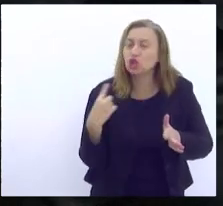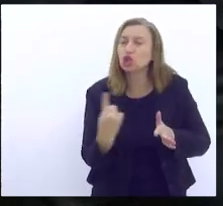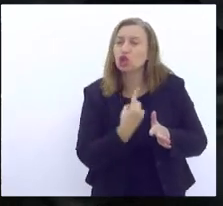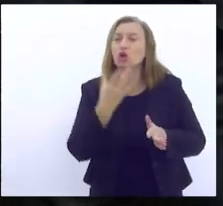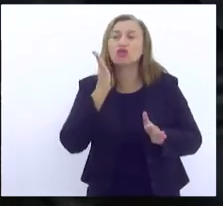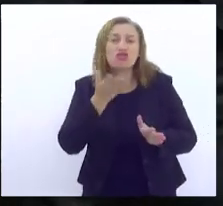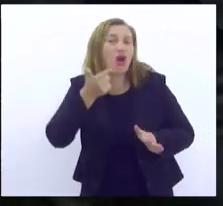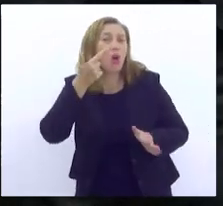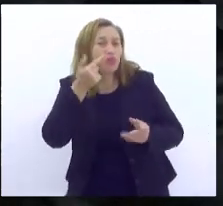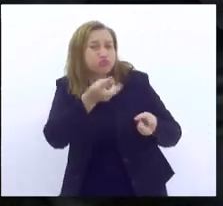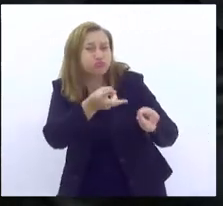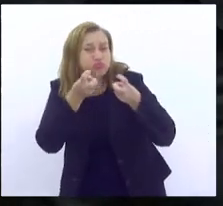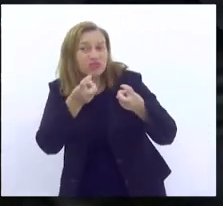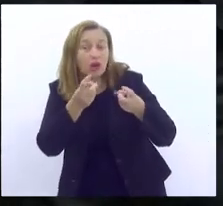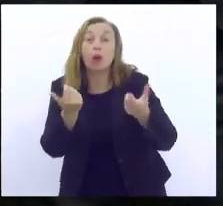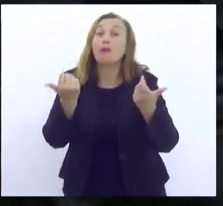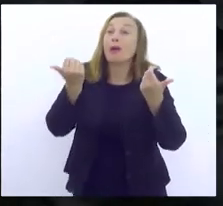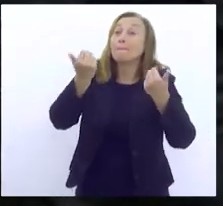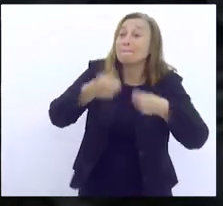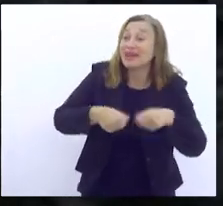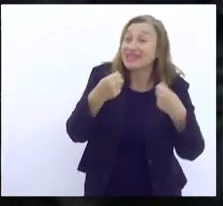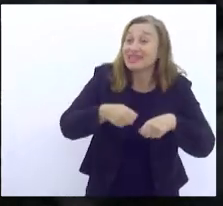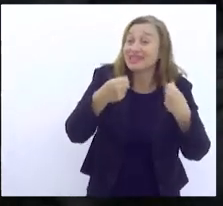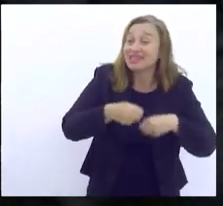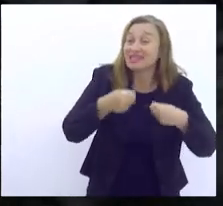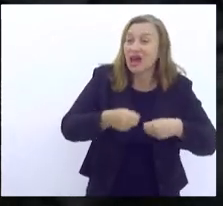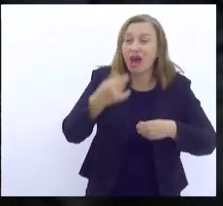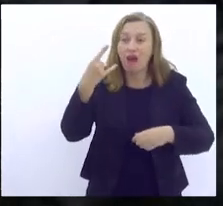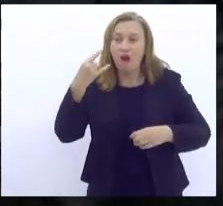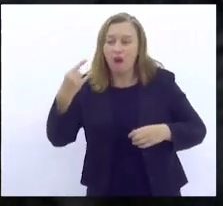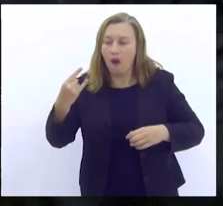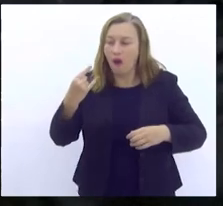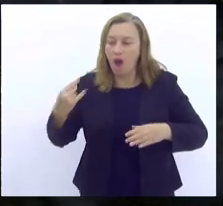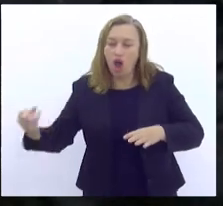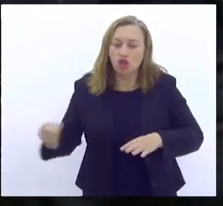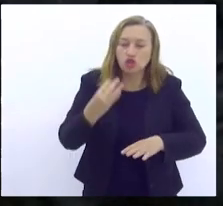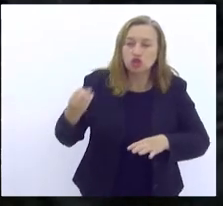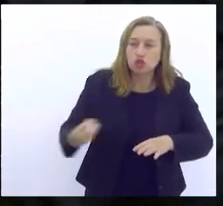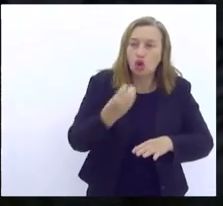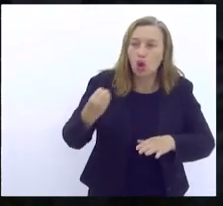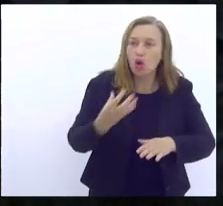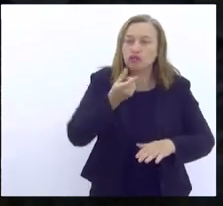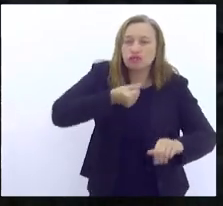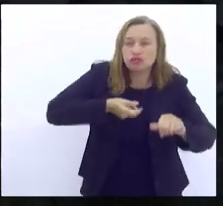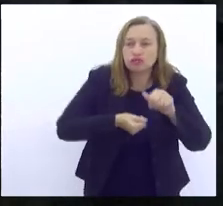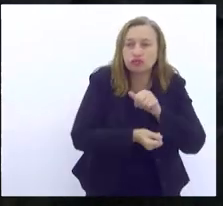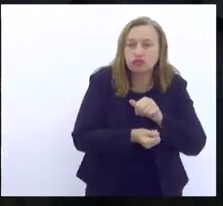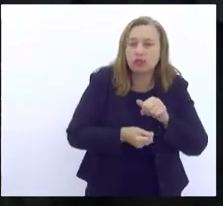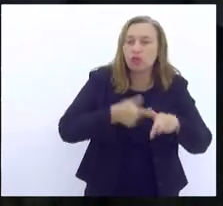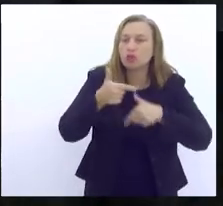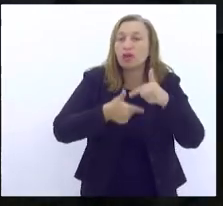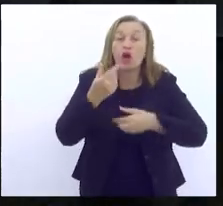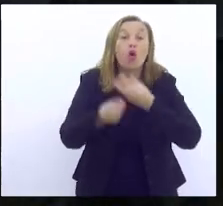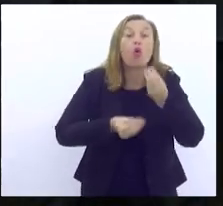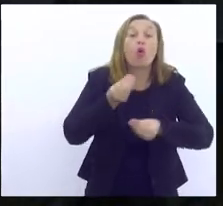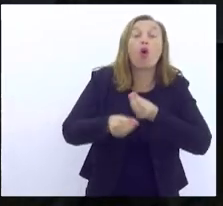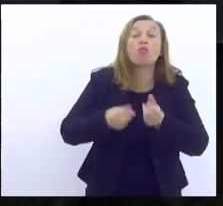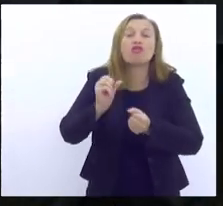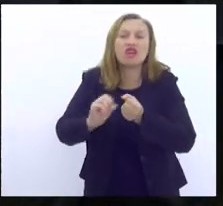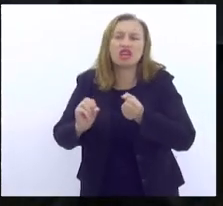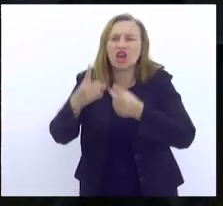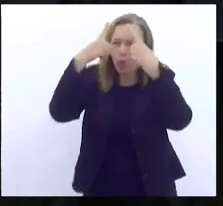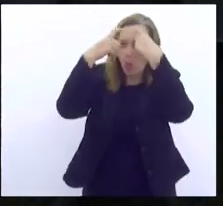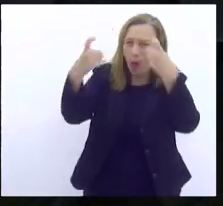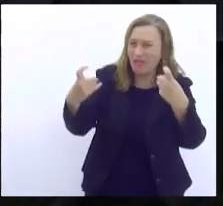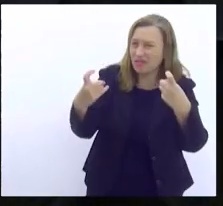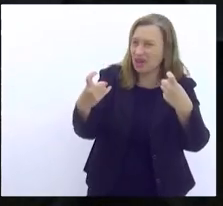vimos, vai precisar atrair investidores e emprego. E como fará isso? Com a